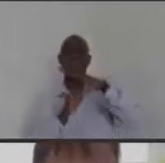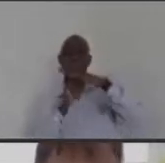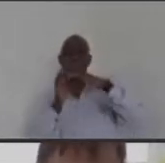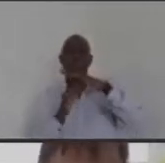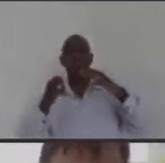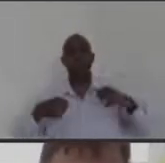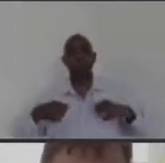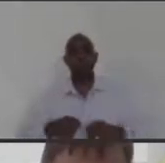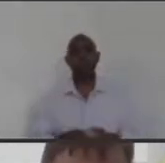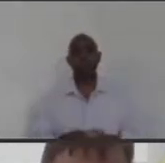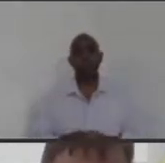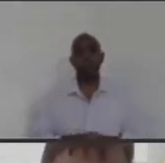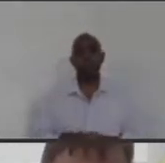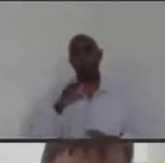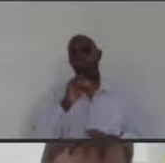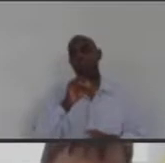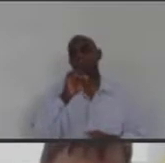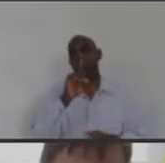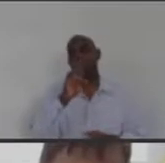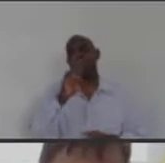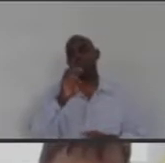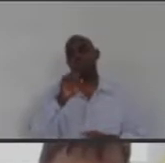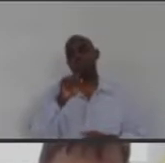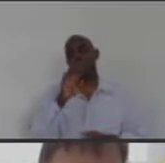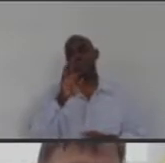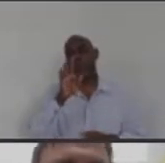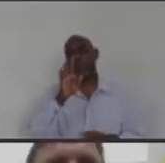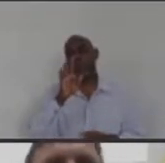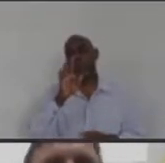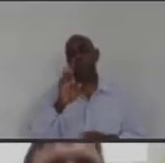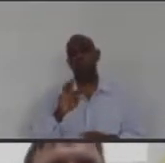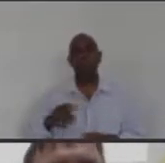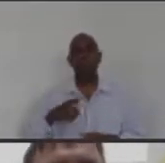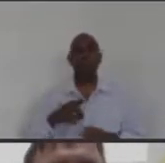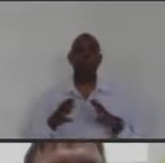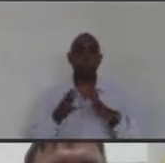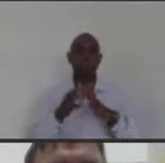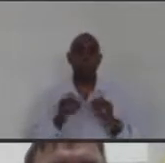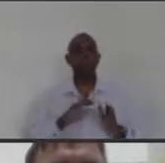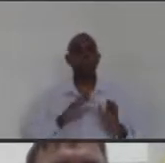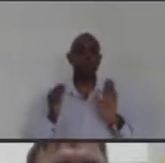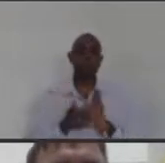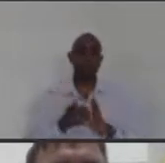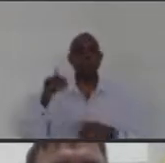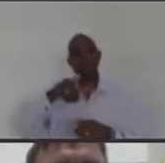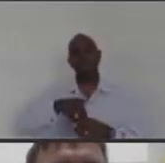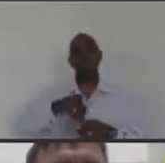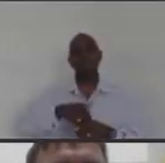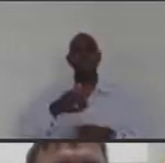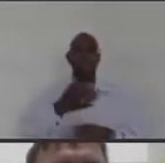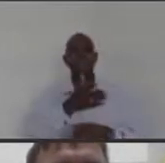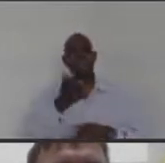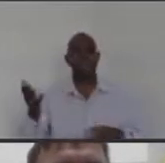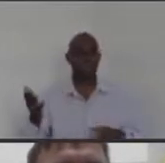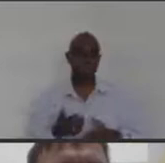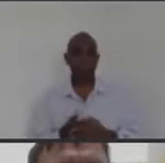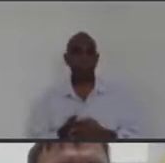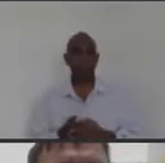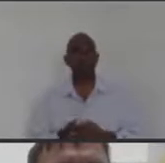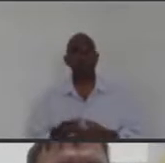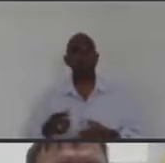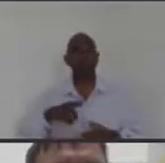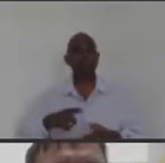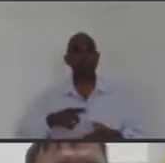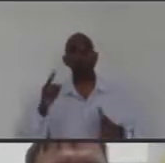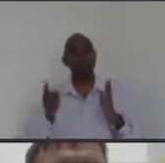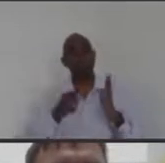BRK, da empresa Odebrecht. Nesse sentido, eu peço o voto favorável de Vossas Excelências para que a gente possa estar atento